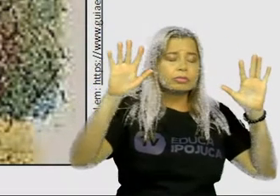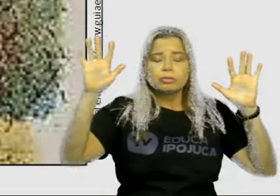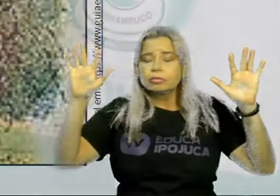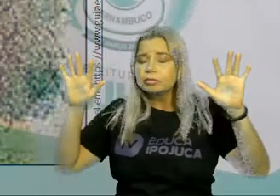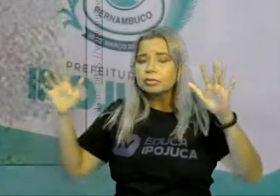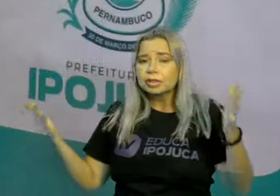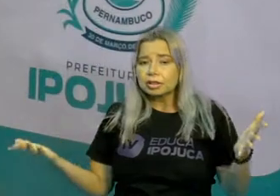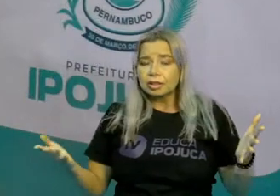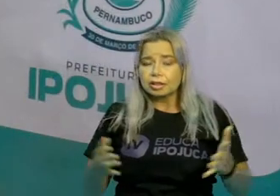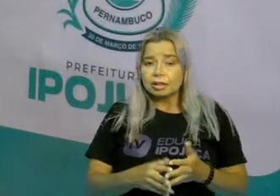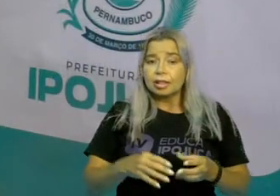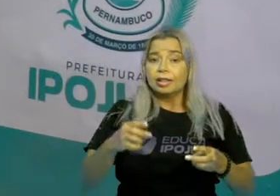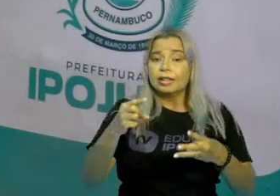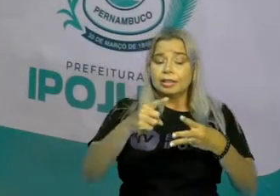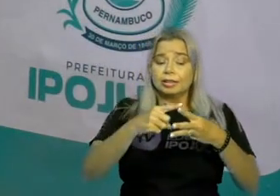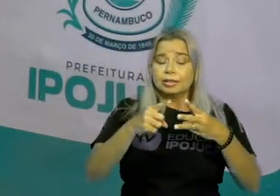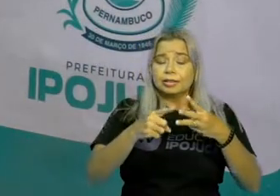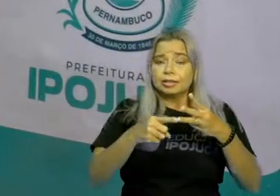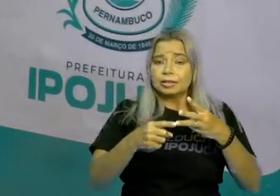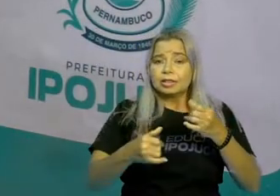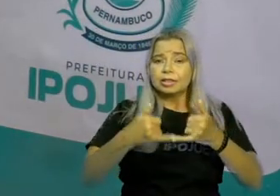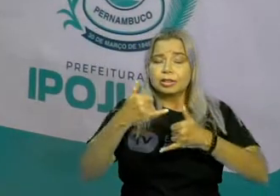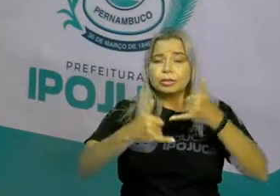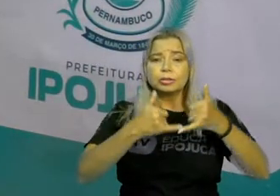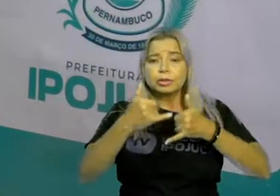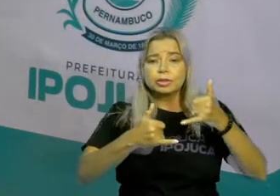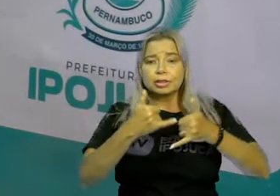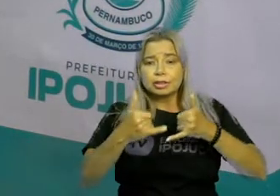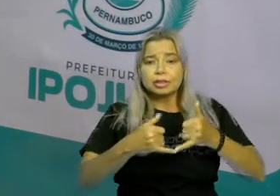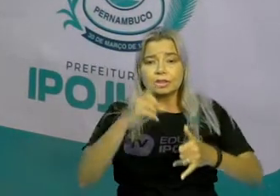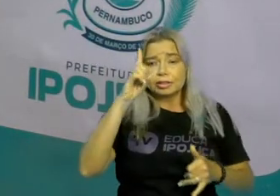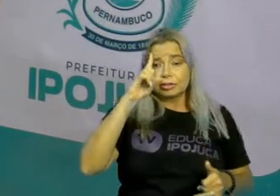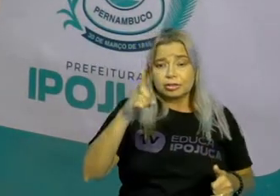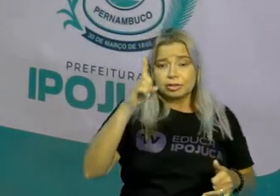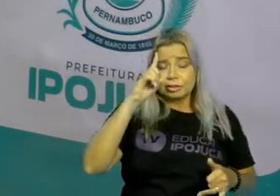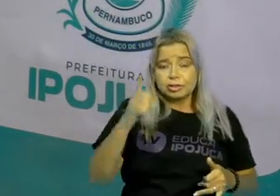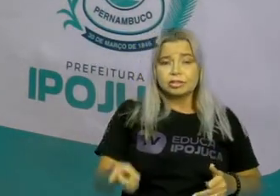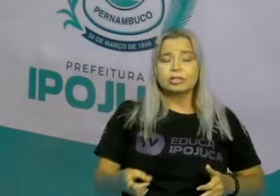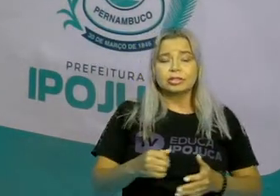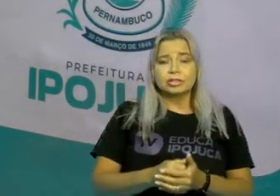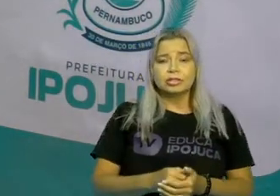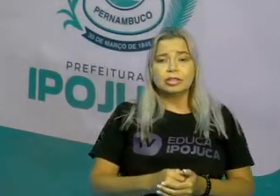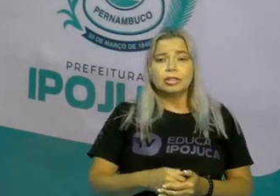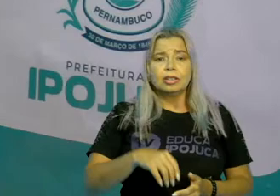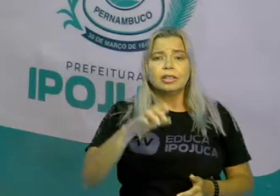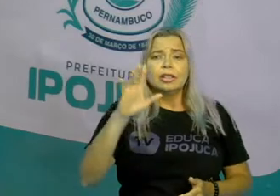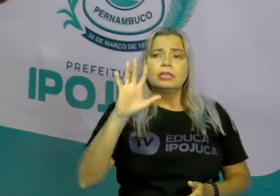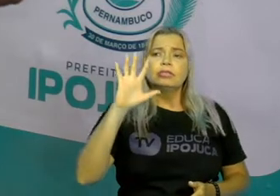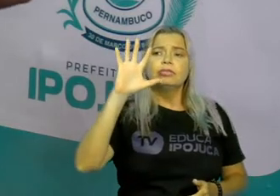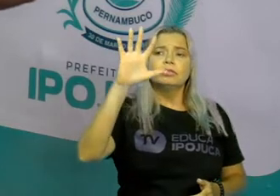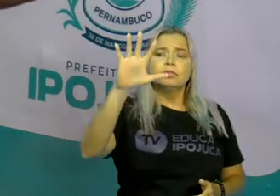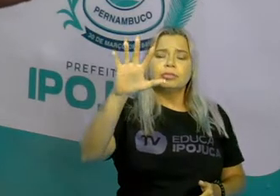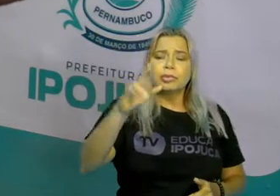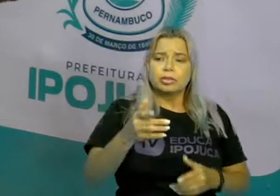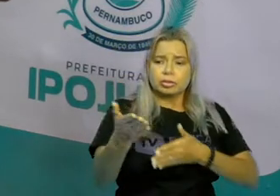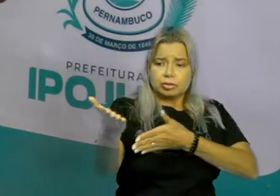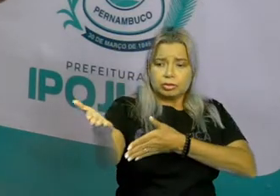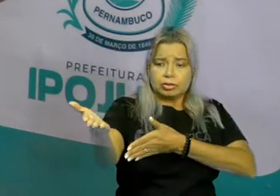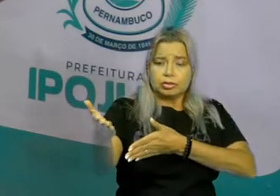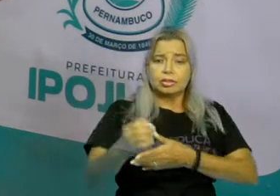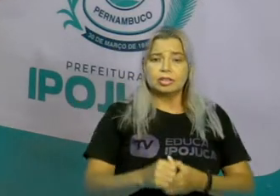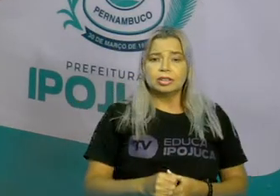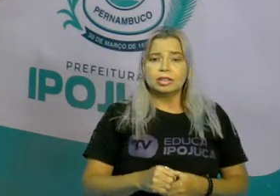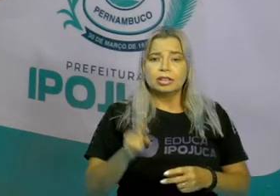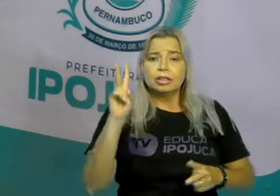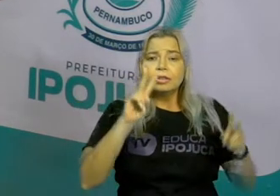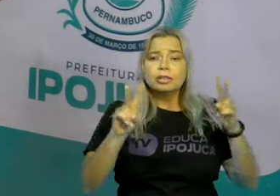brincadeiras do nosso dia a dia, do corriqueira da nossa região. Mas essa imagem representa qual?